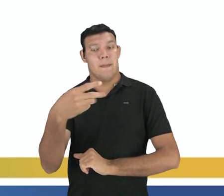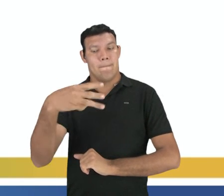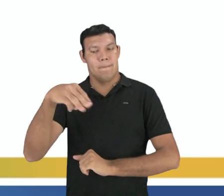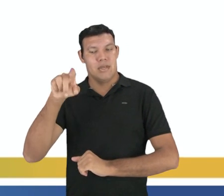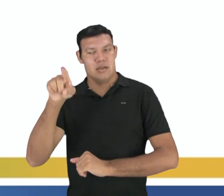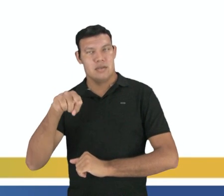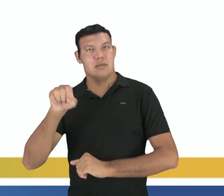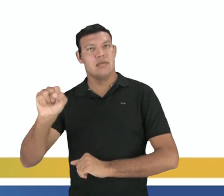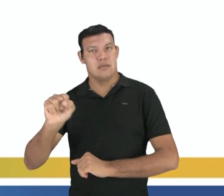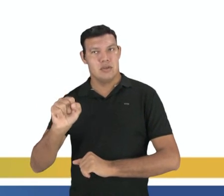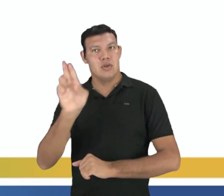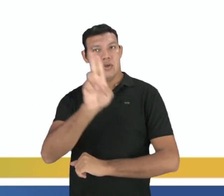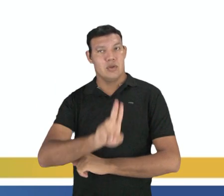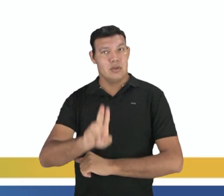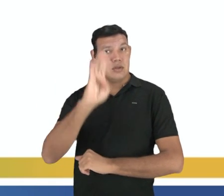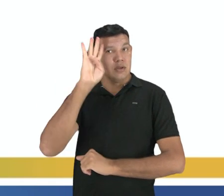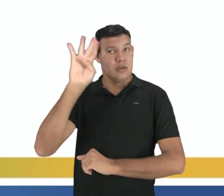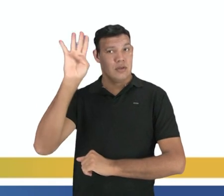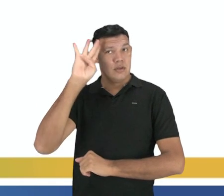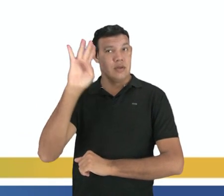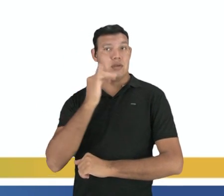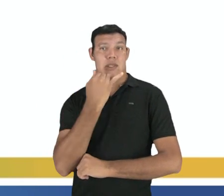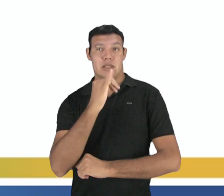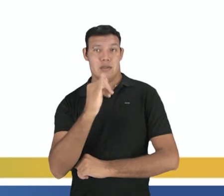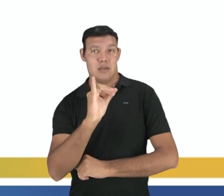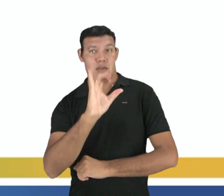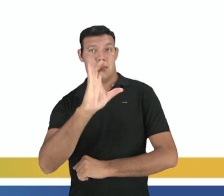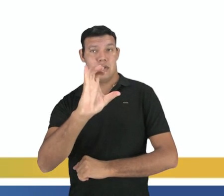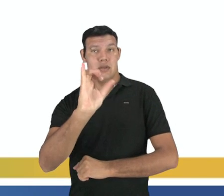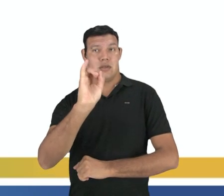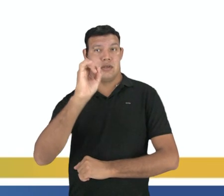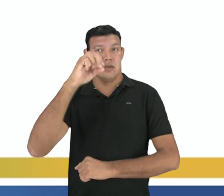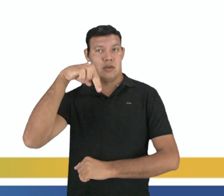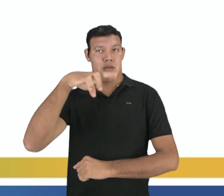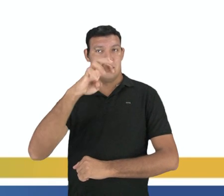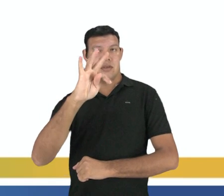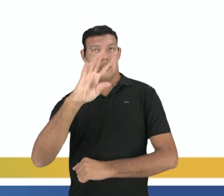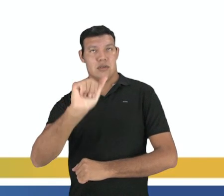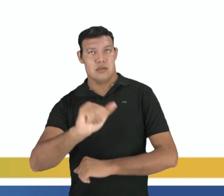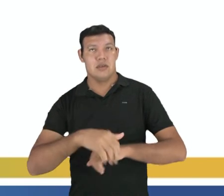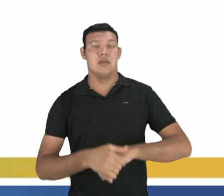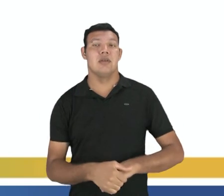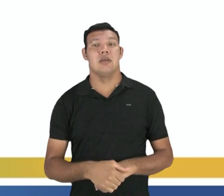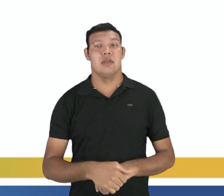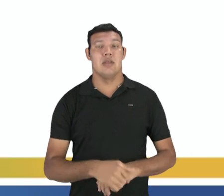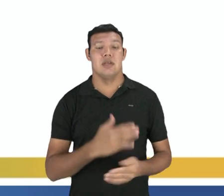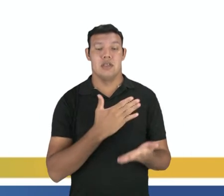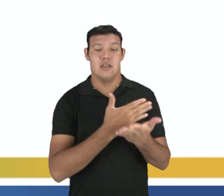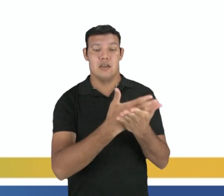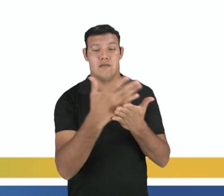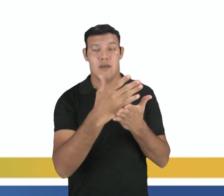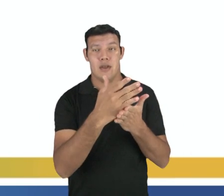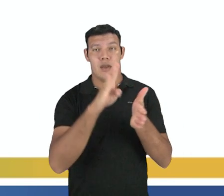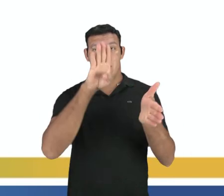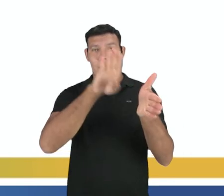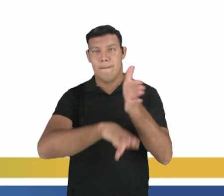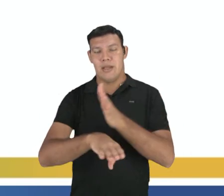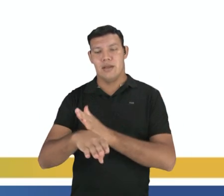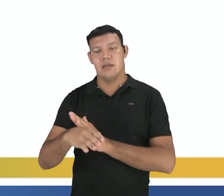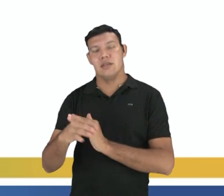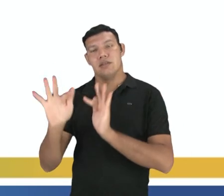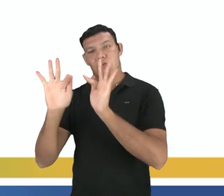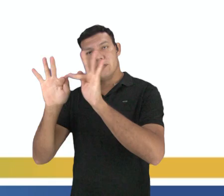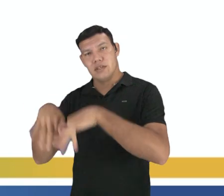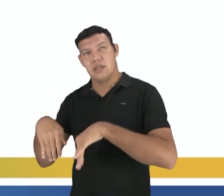utilizar utilizar o teorema da energia cinética energia cinética final menos energia cinética Inicial